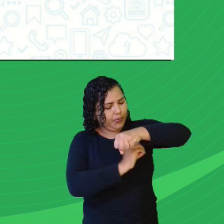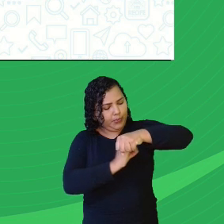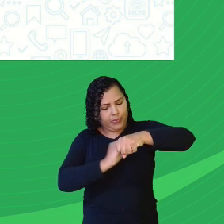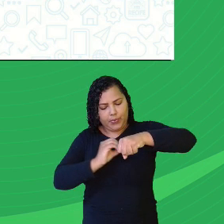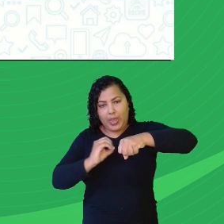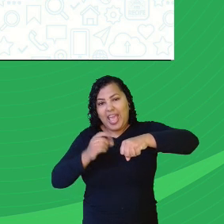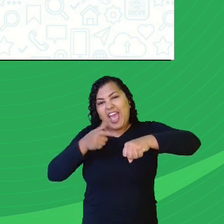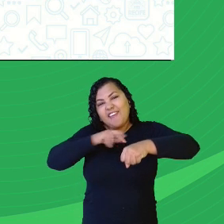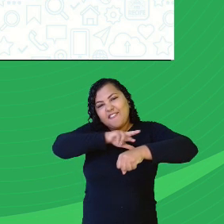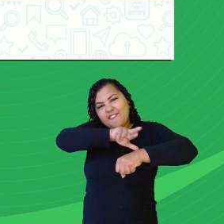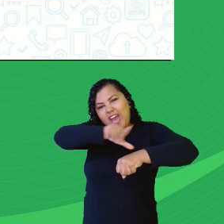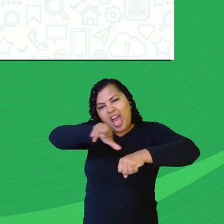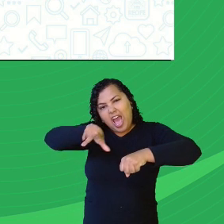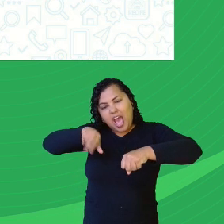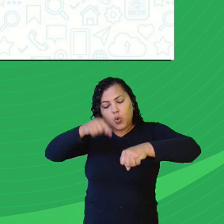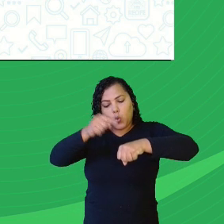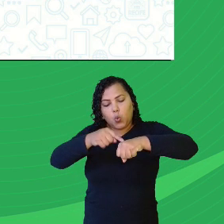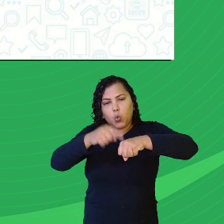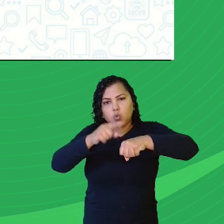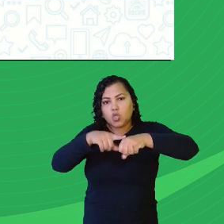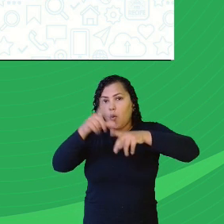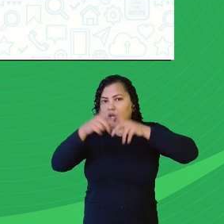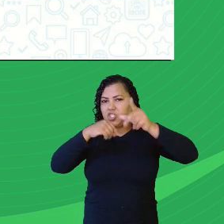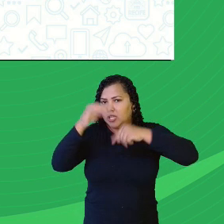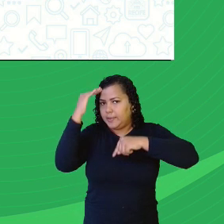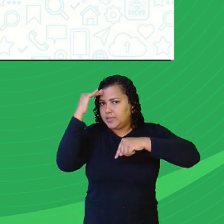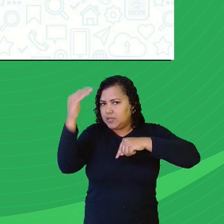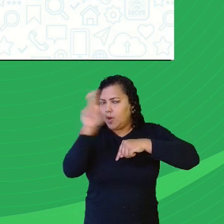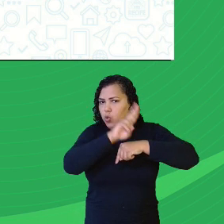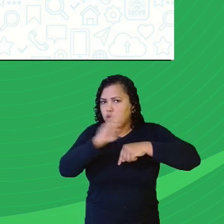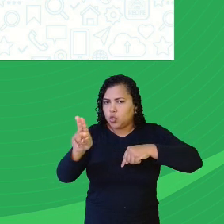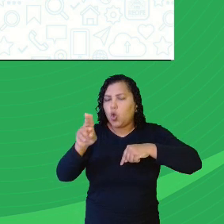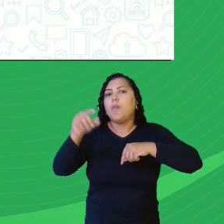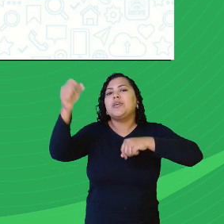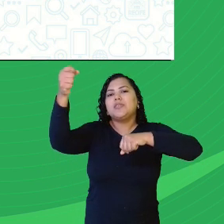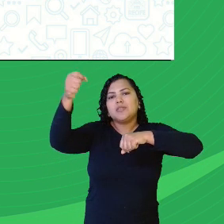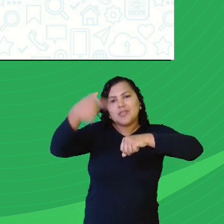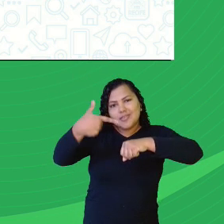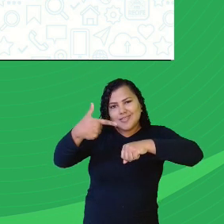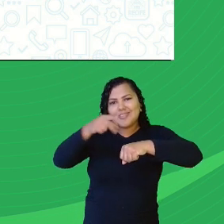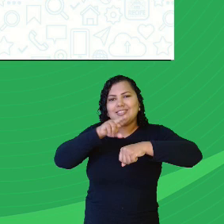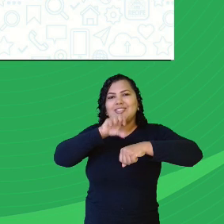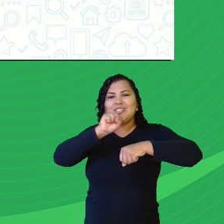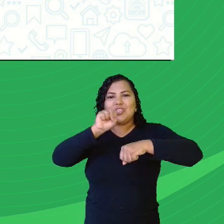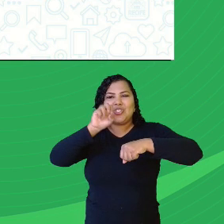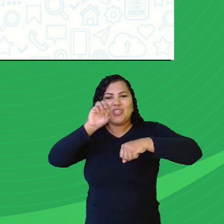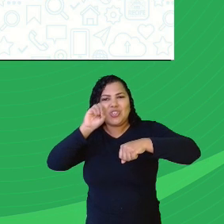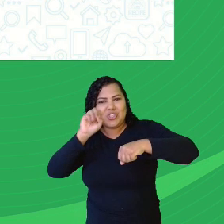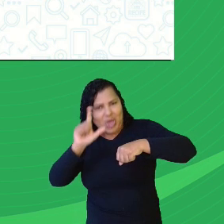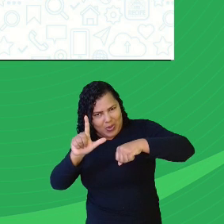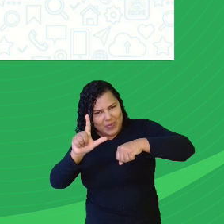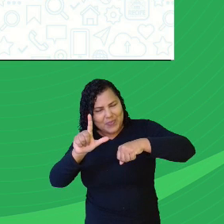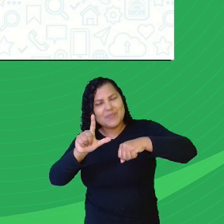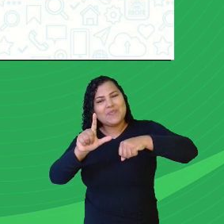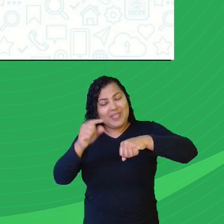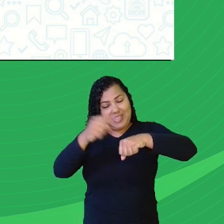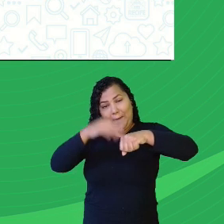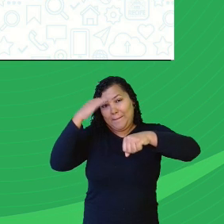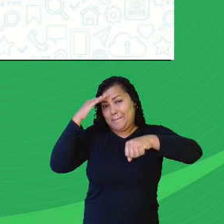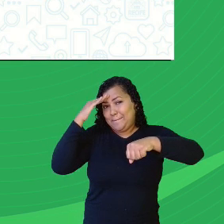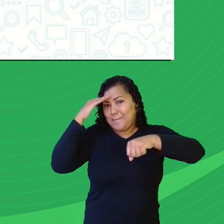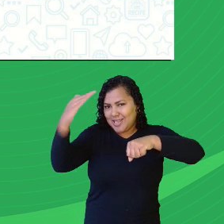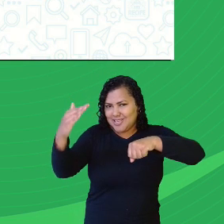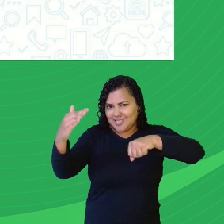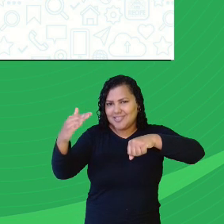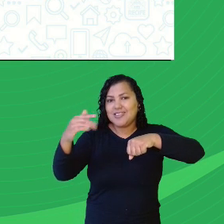uma estrela. Como é o nome da estrela? É o Sol. O Sol é o principal astro do Sistema Solar. Ele é a